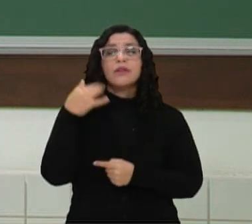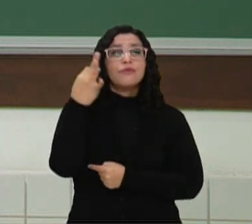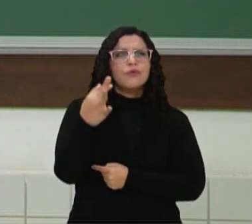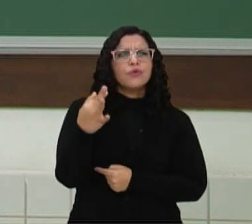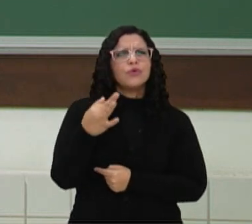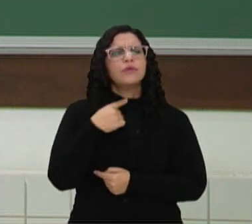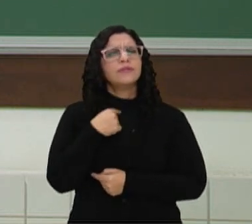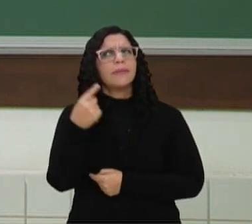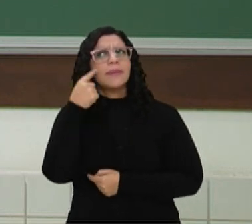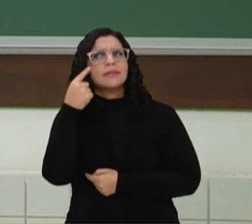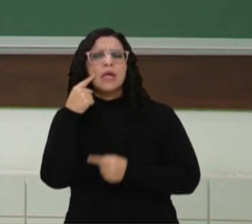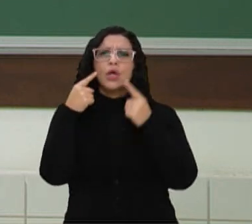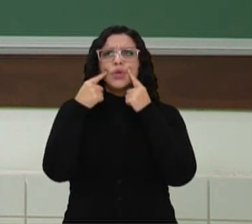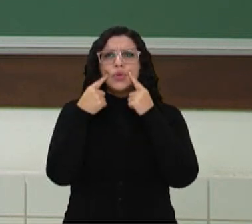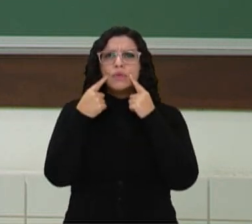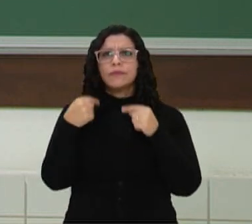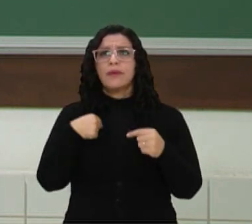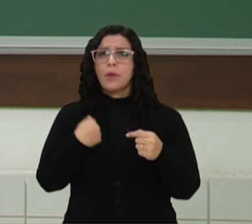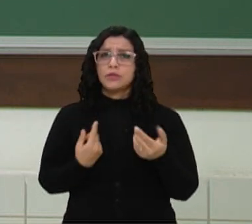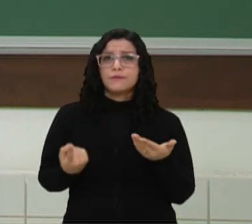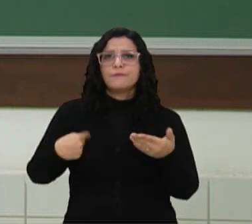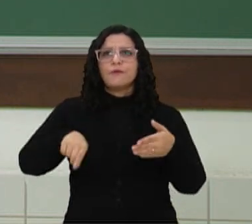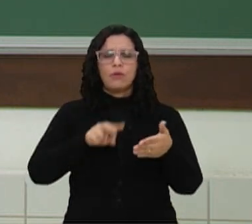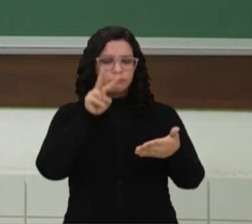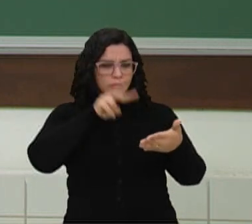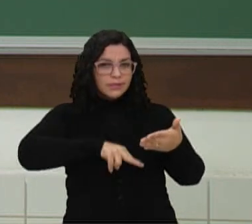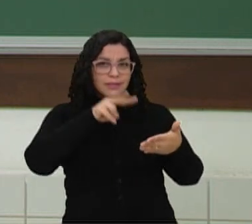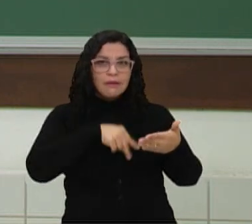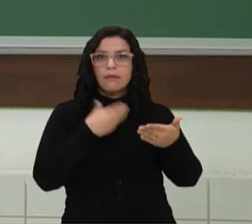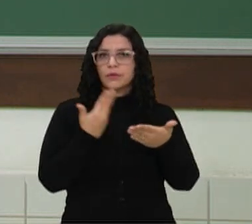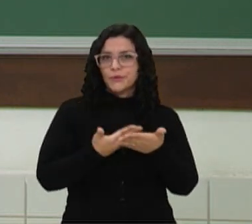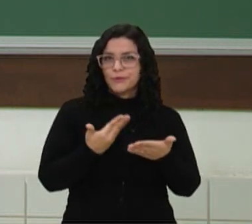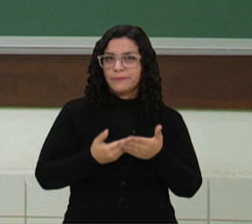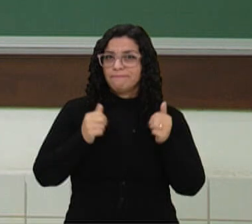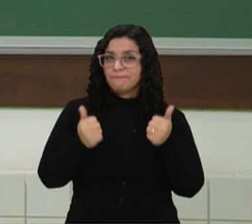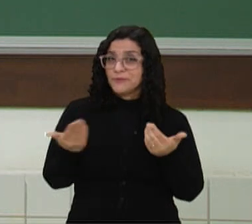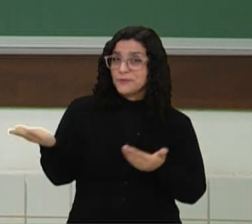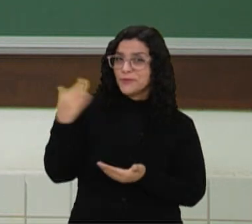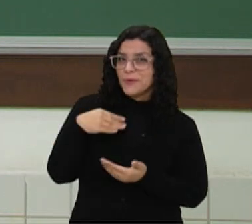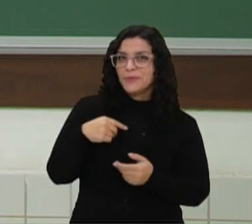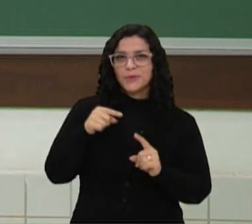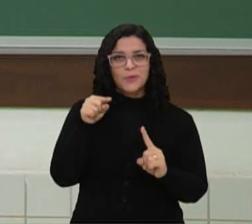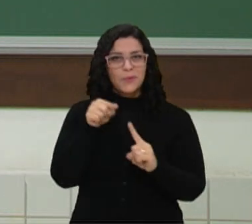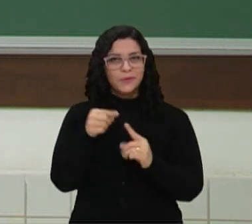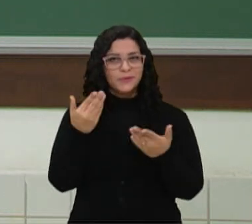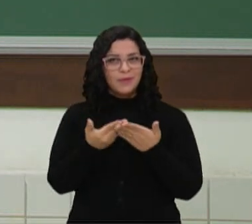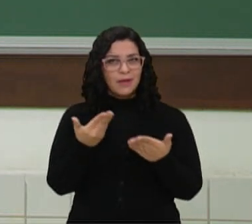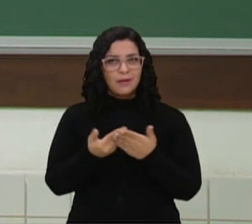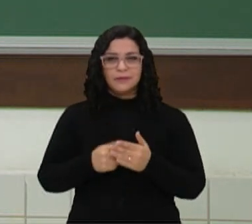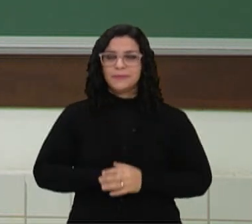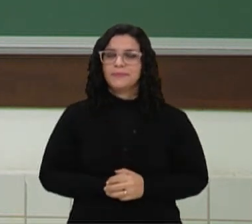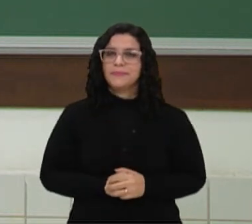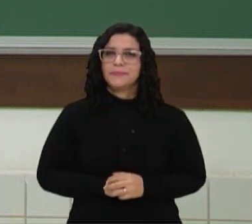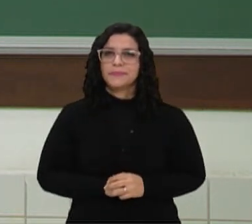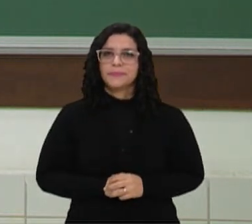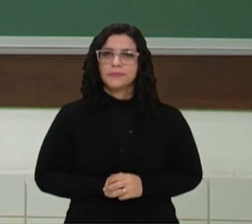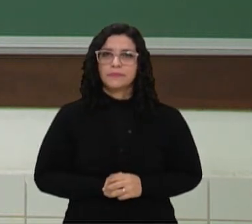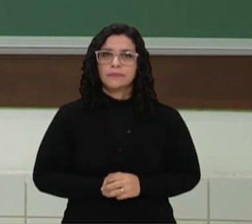consulta mais rápida diante de um momento de dúvida ou um momento de estudo. Vamos lá para os nossos objetivos da